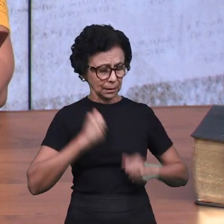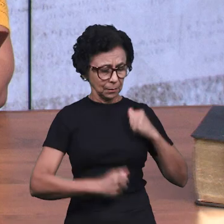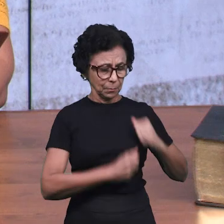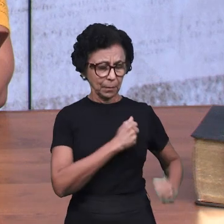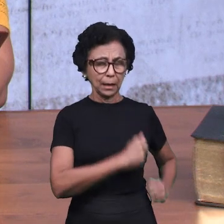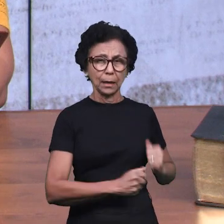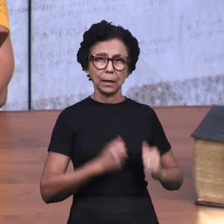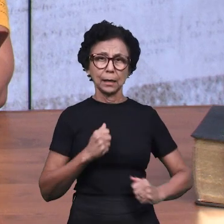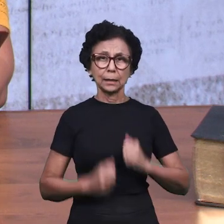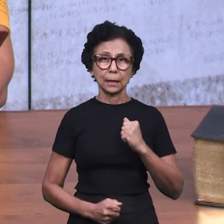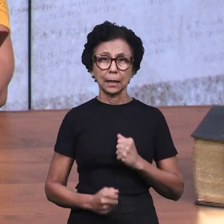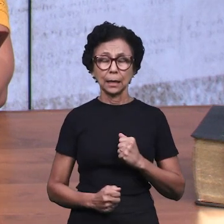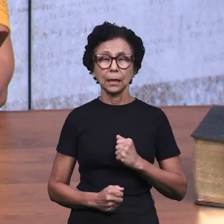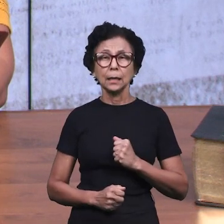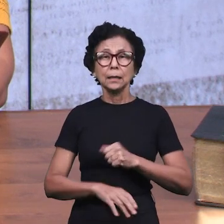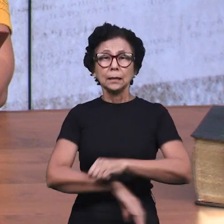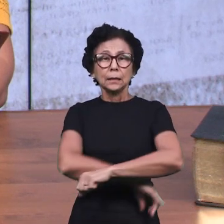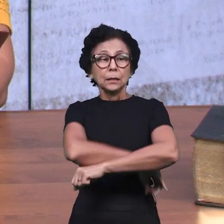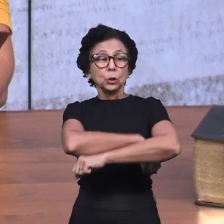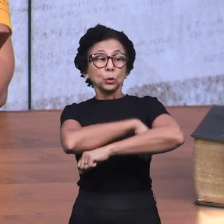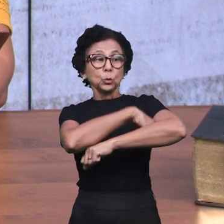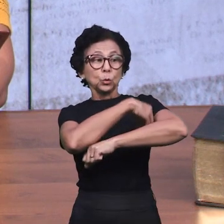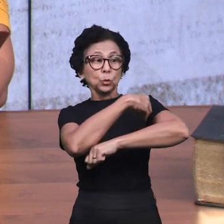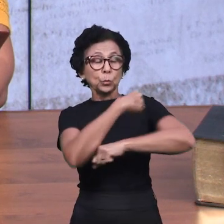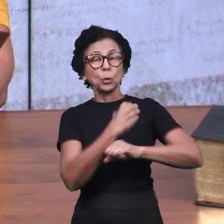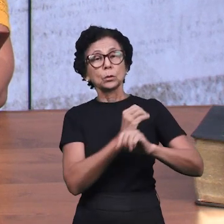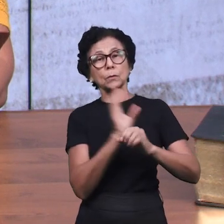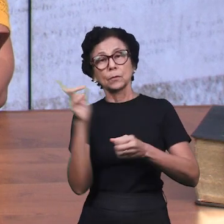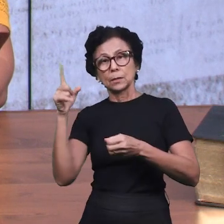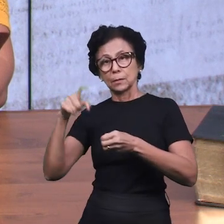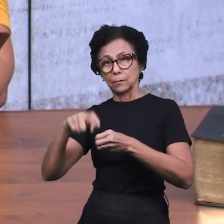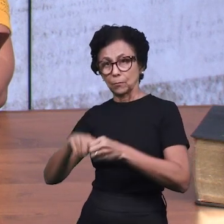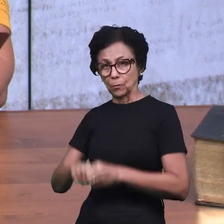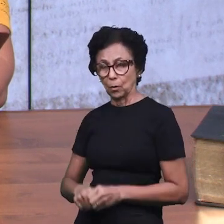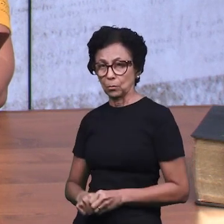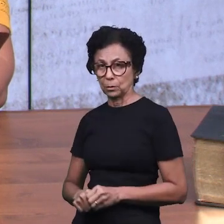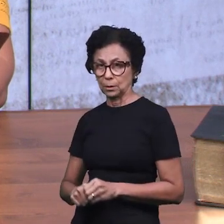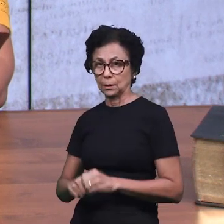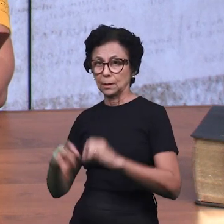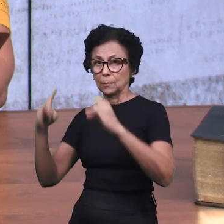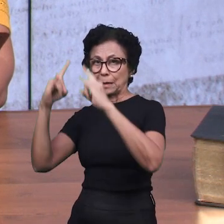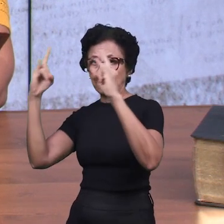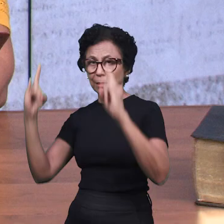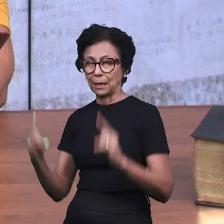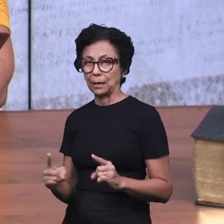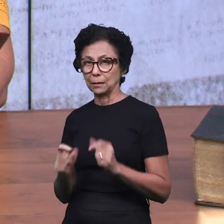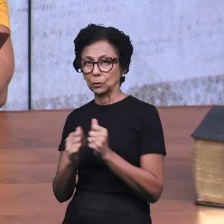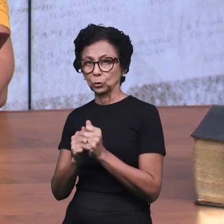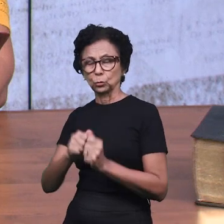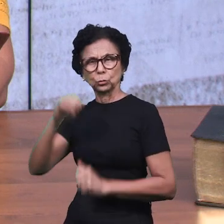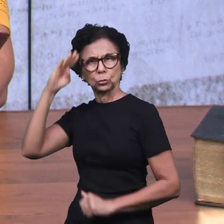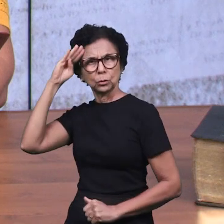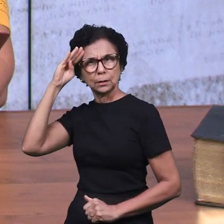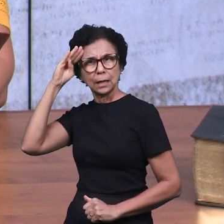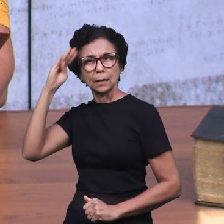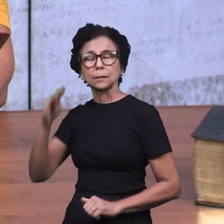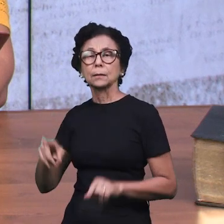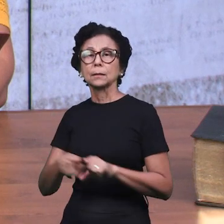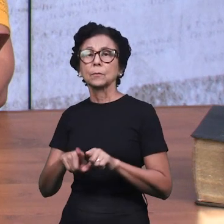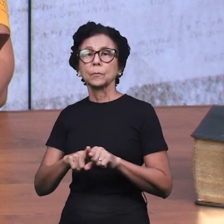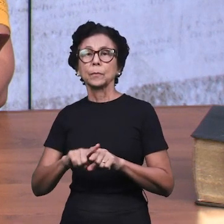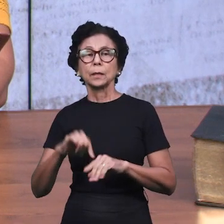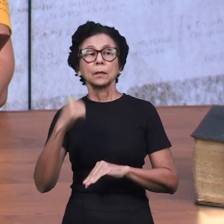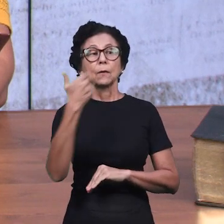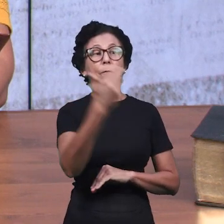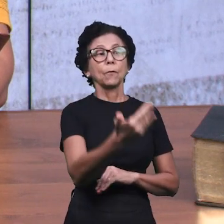se pondo o sol, entrará no meio do arraial. Também terás um lugar fora do arraial